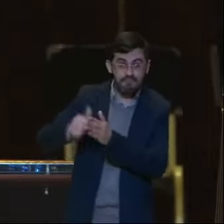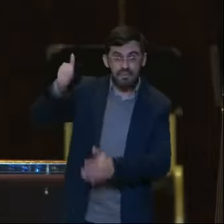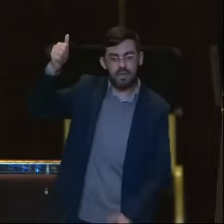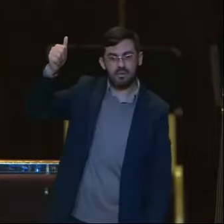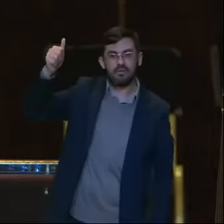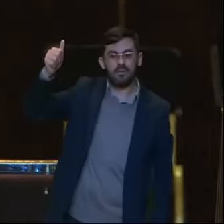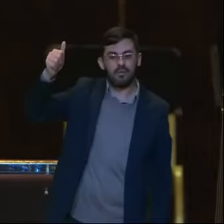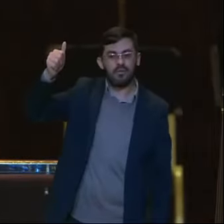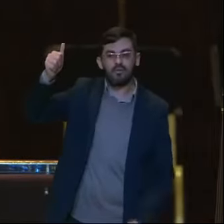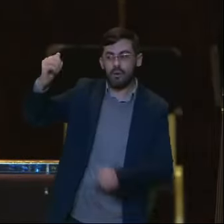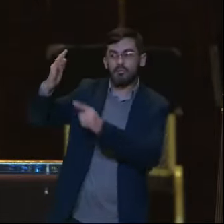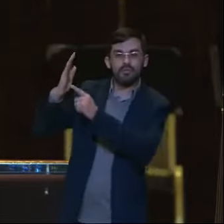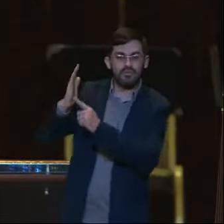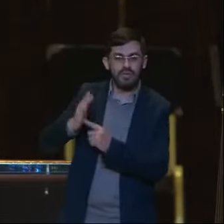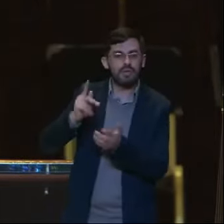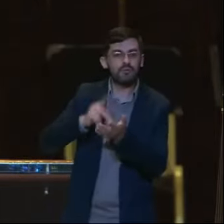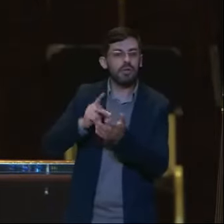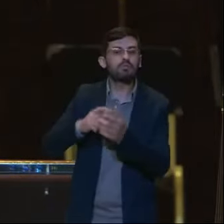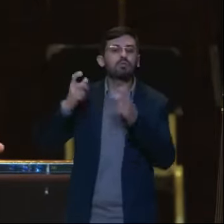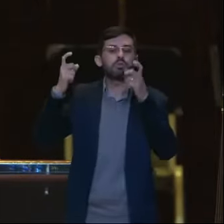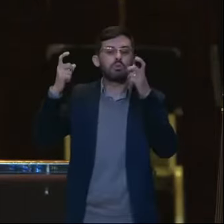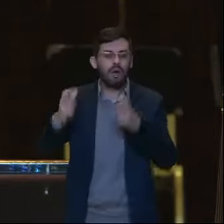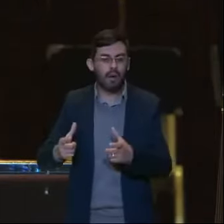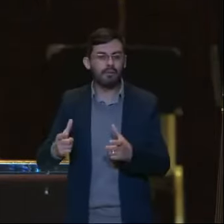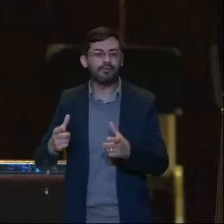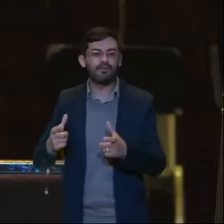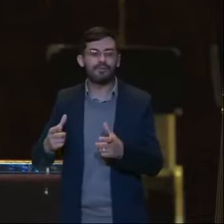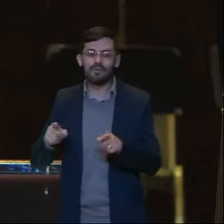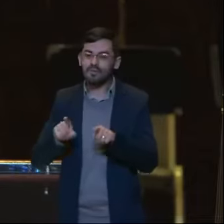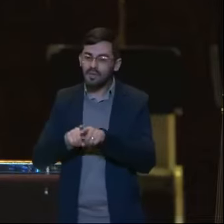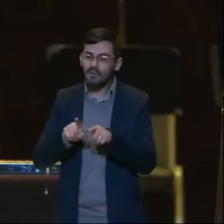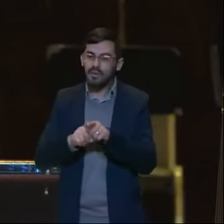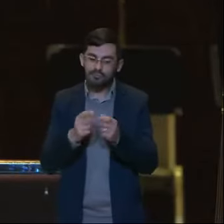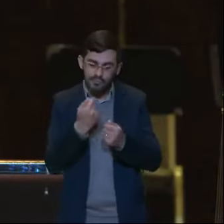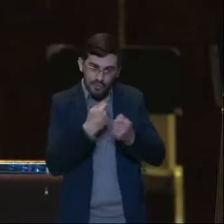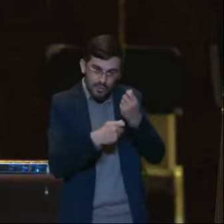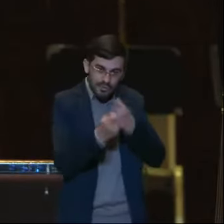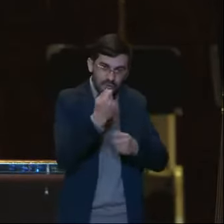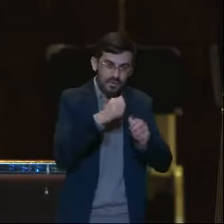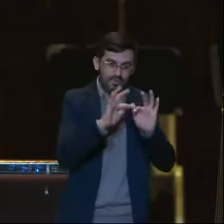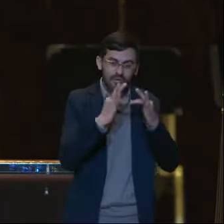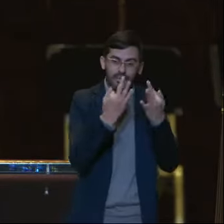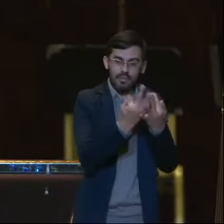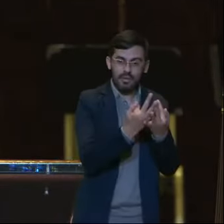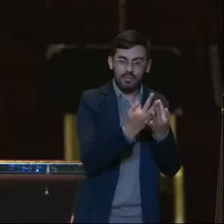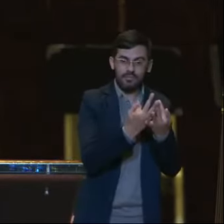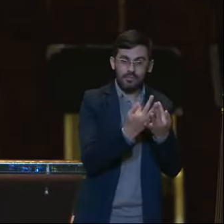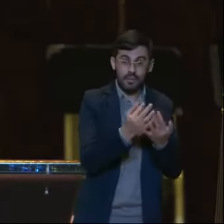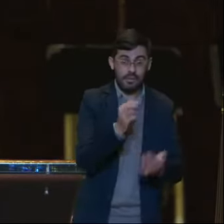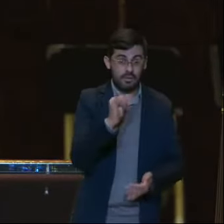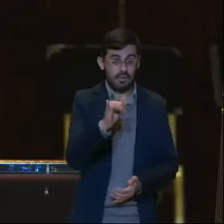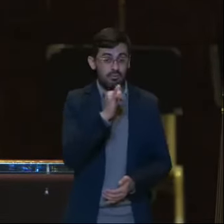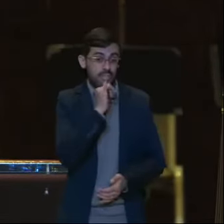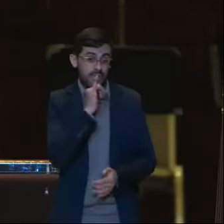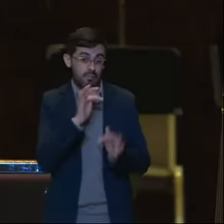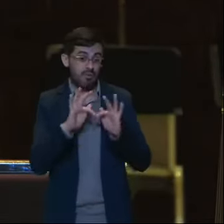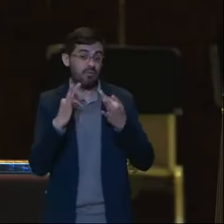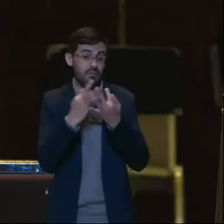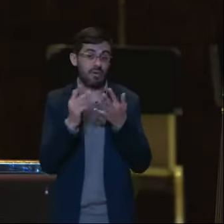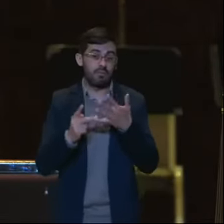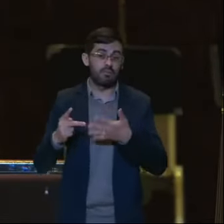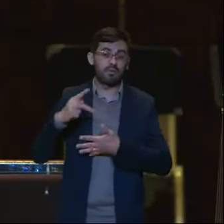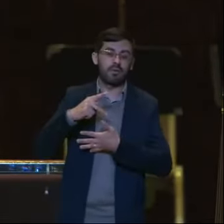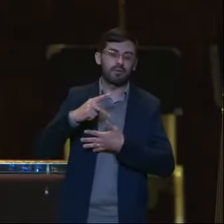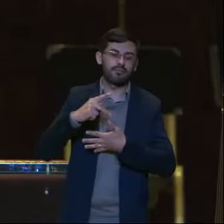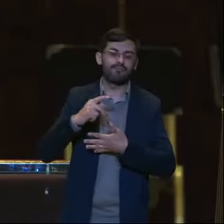na sua agenda, isso vai estar evidenciado no seu orçamento familiar. Se a sua família é uma prioridade, você vai